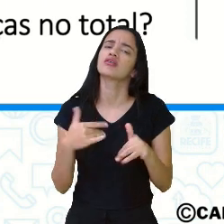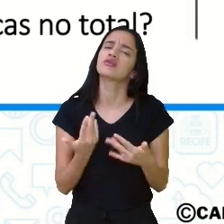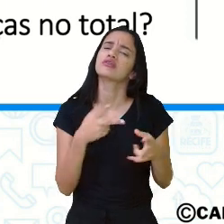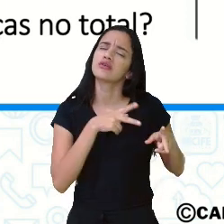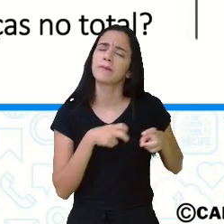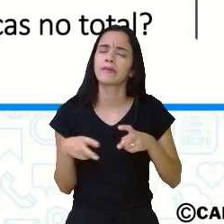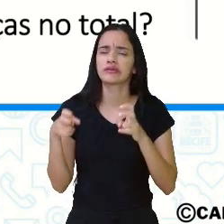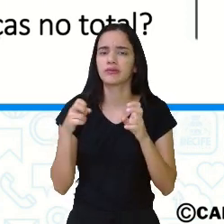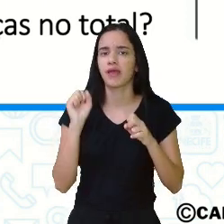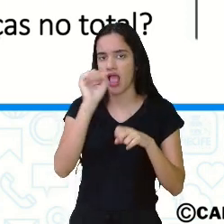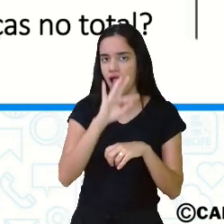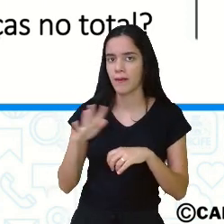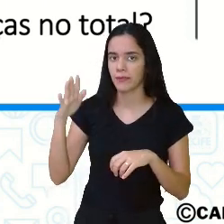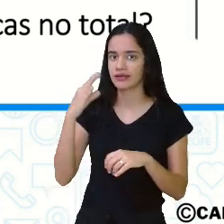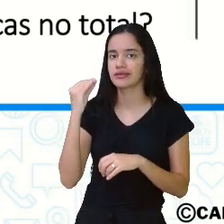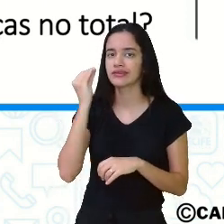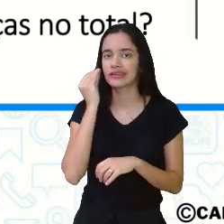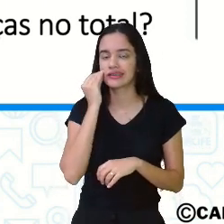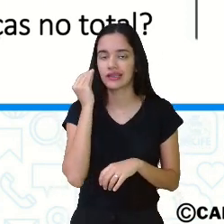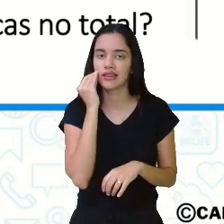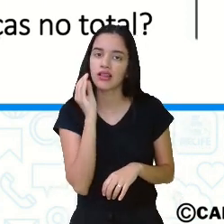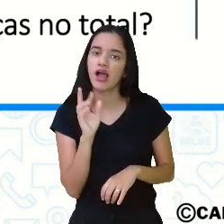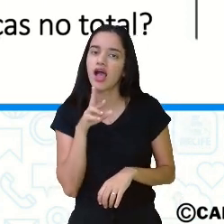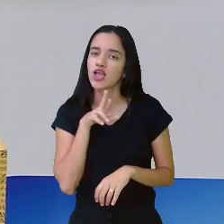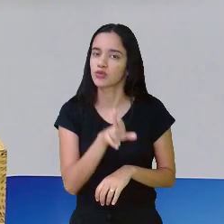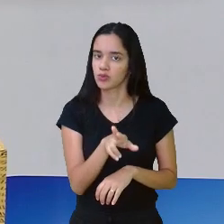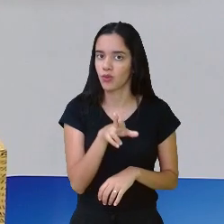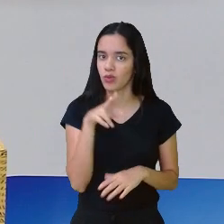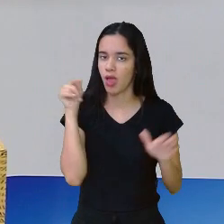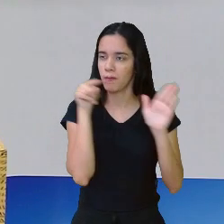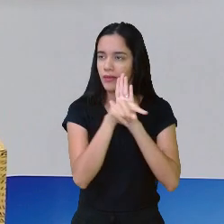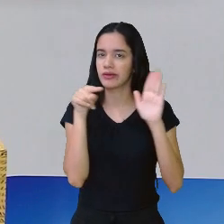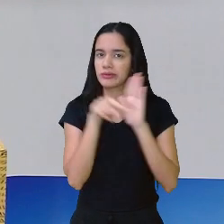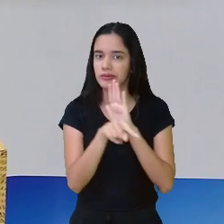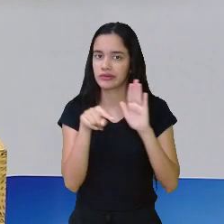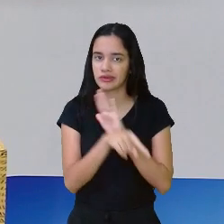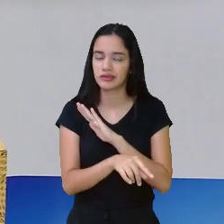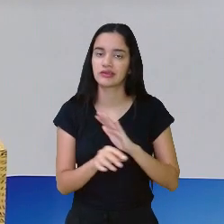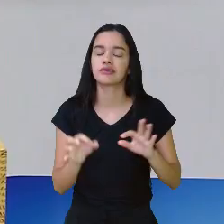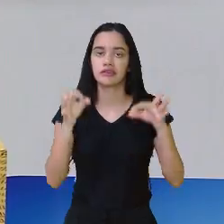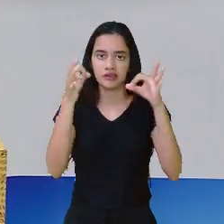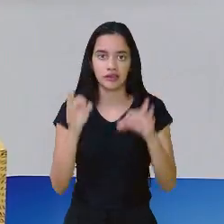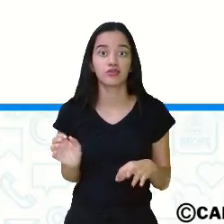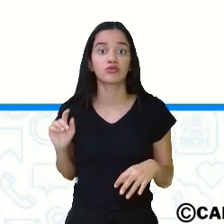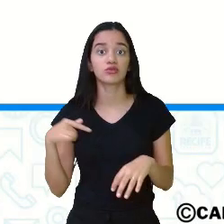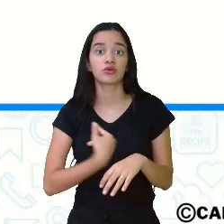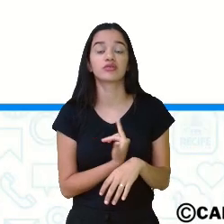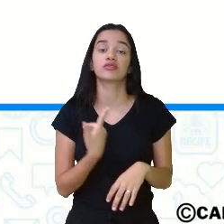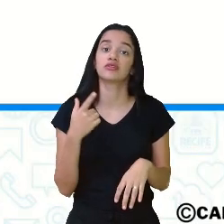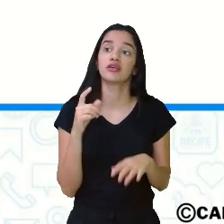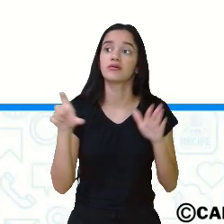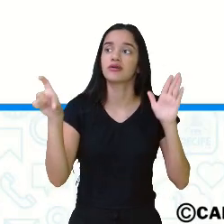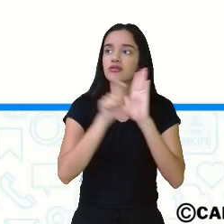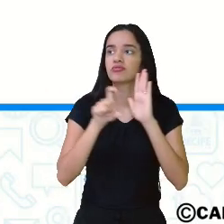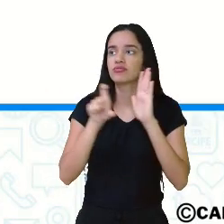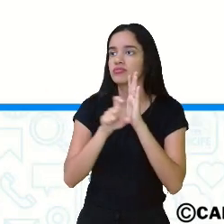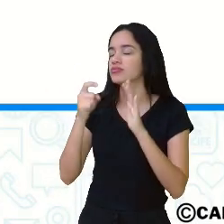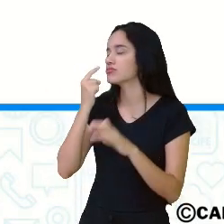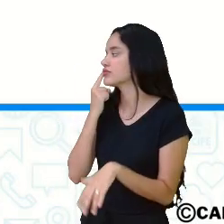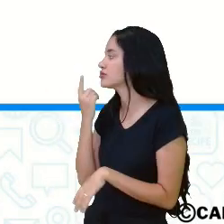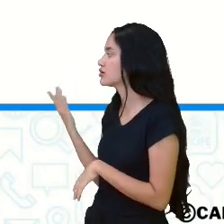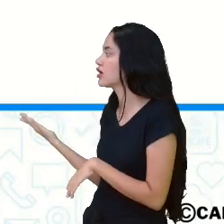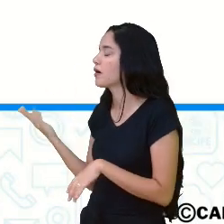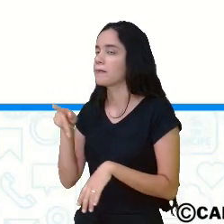observar essa imagem e tentar responder a essas perguntas, tá certo? E nós temos aí esse template disponível para